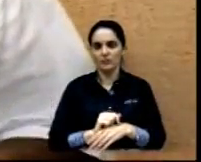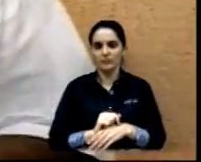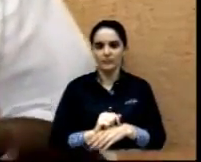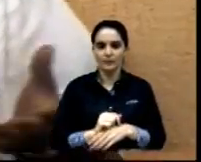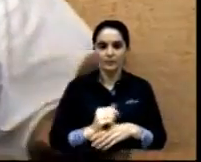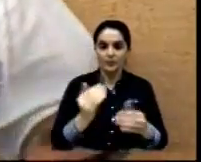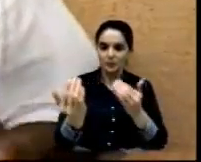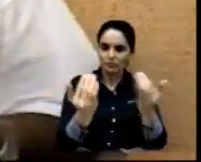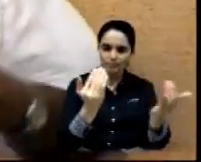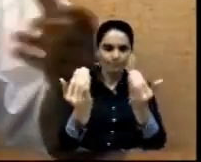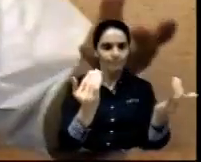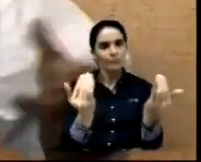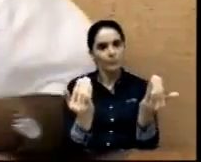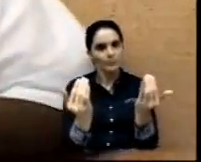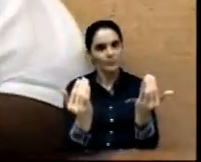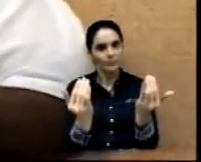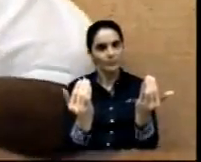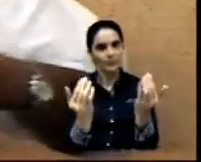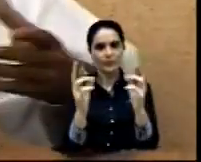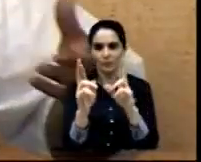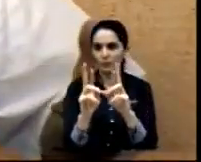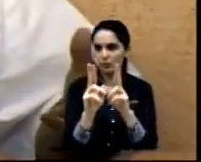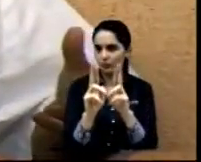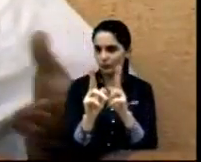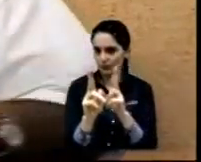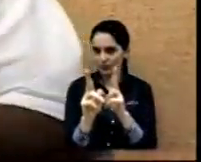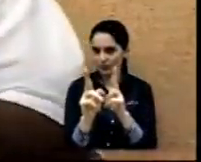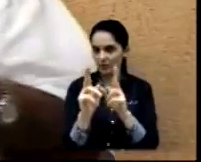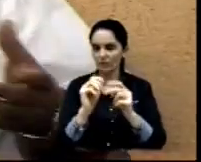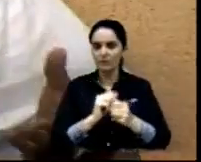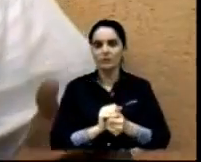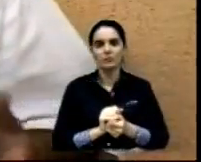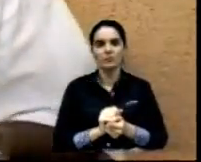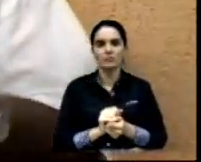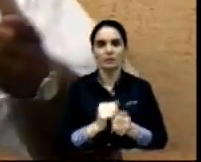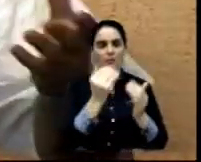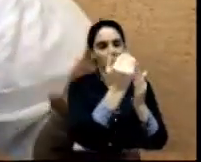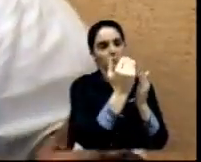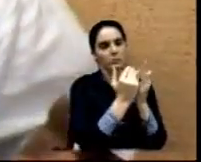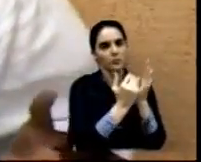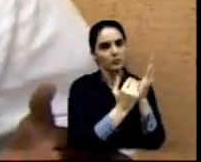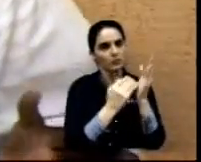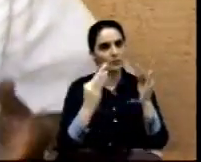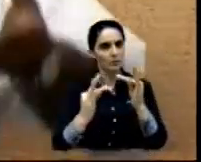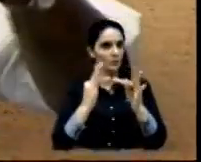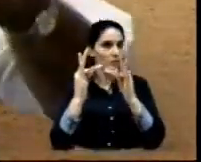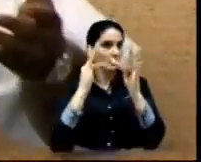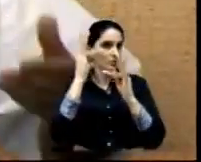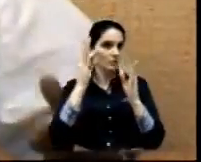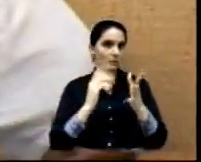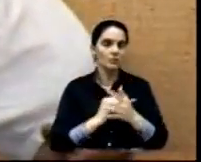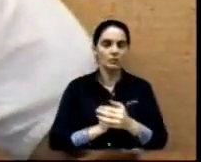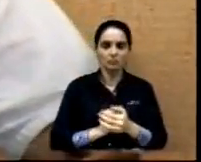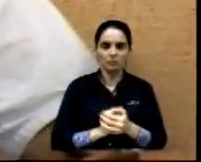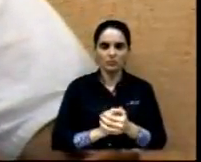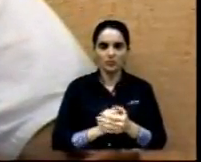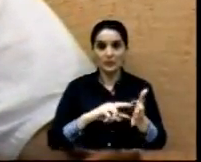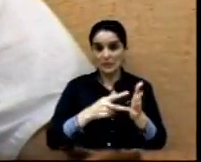uma diferença em função de uma série de determinações técnicas ao fazer a licitação, que pode